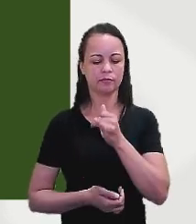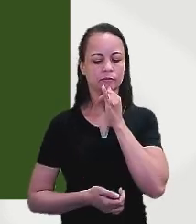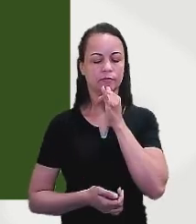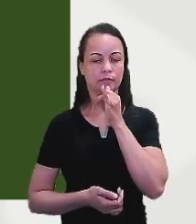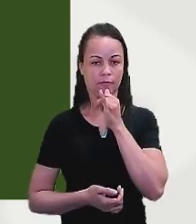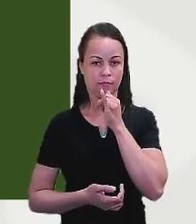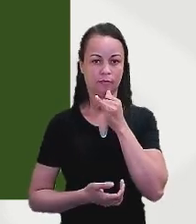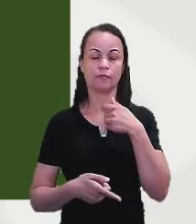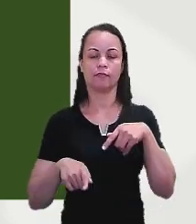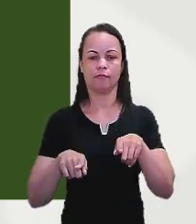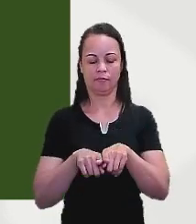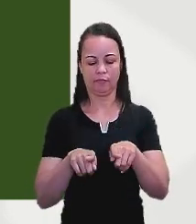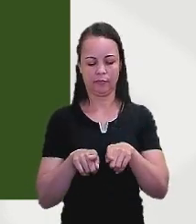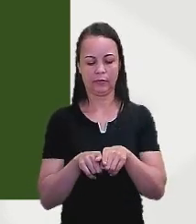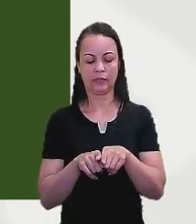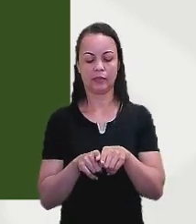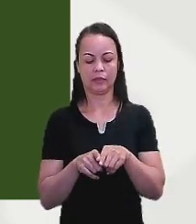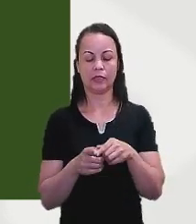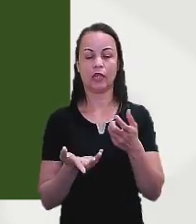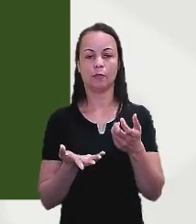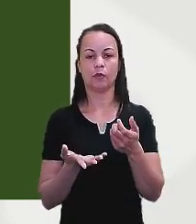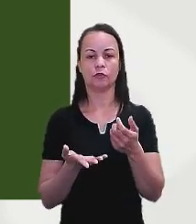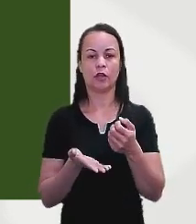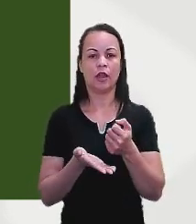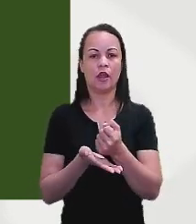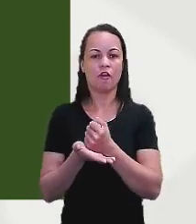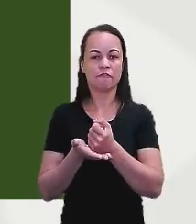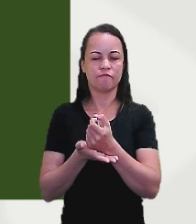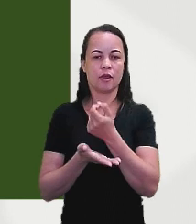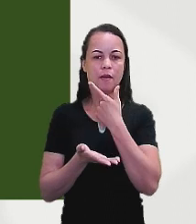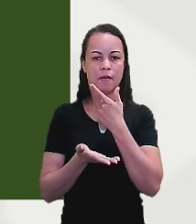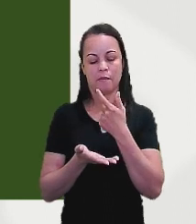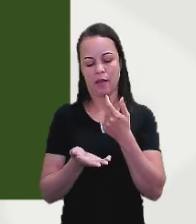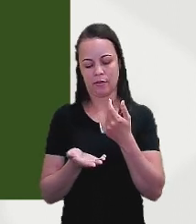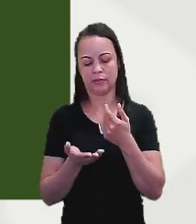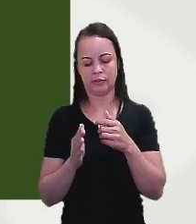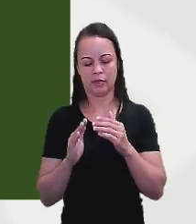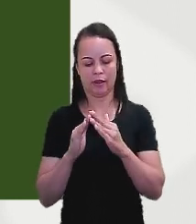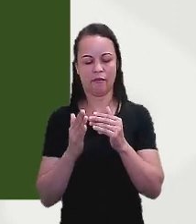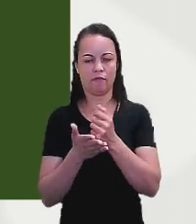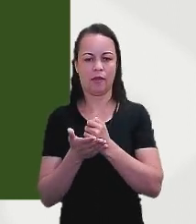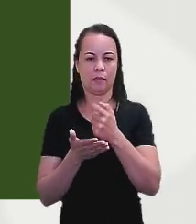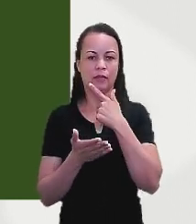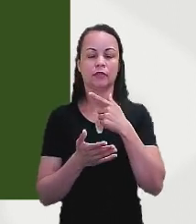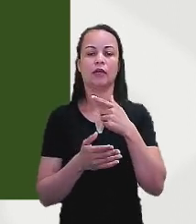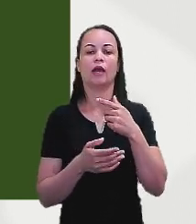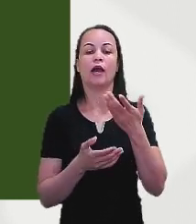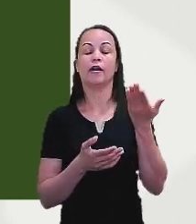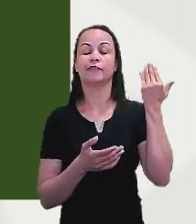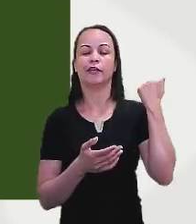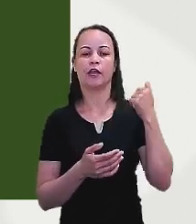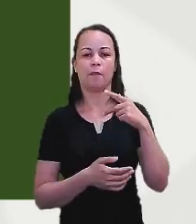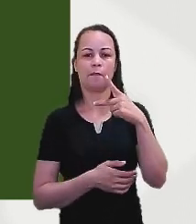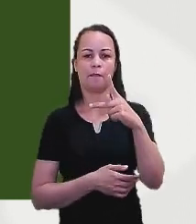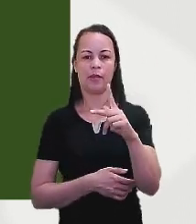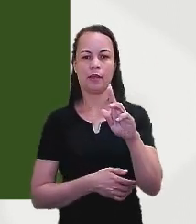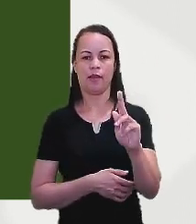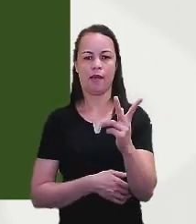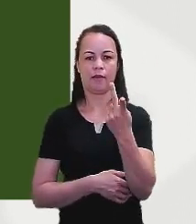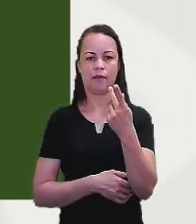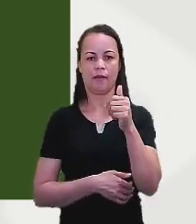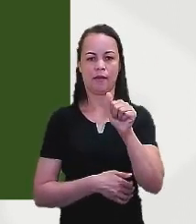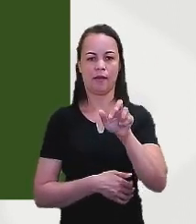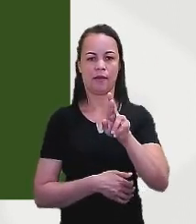Exemplo também temos aí, ó, farmácia antigamente era escrito dessa forma, com PH. Esse PH